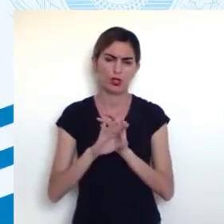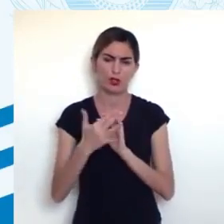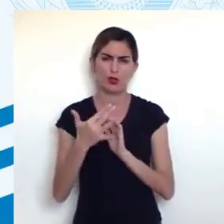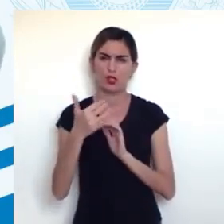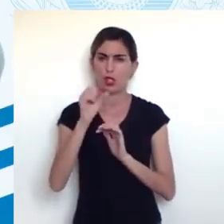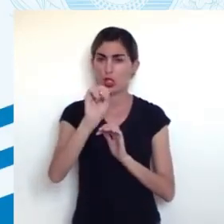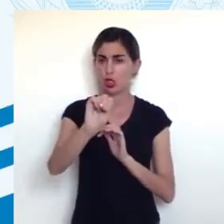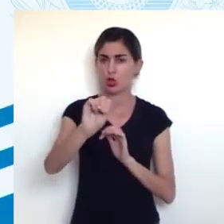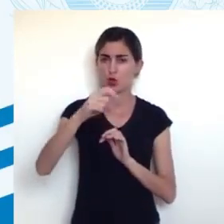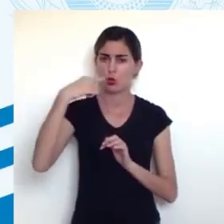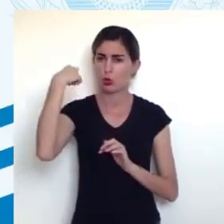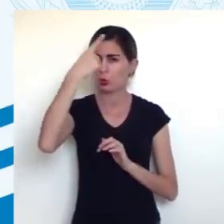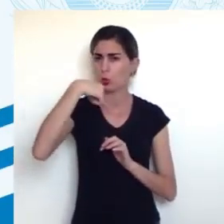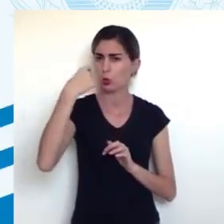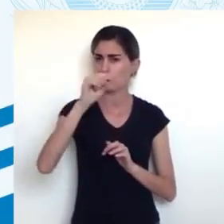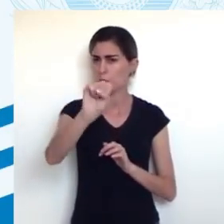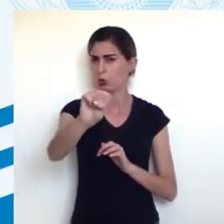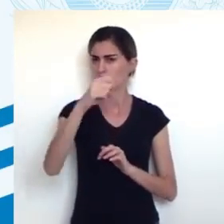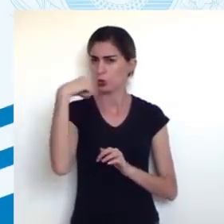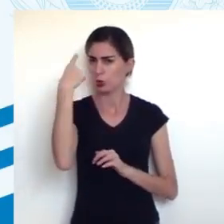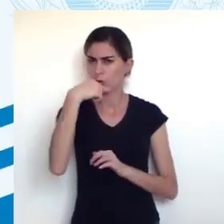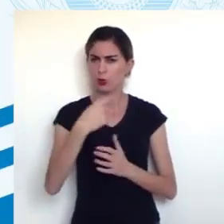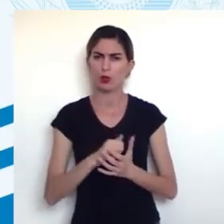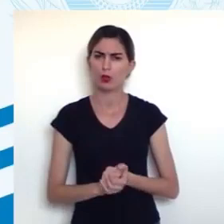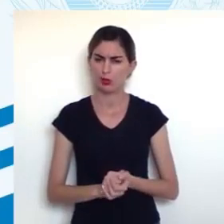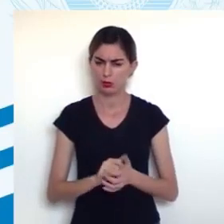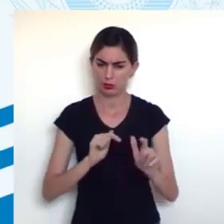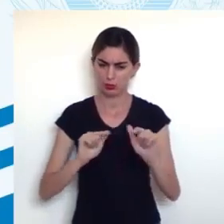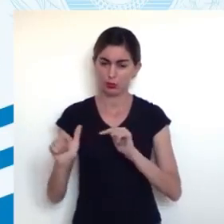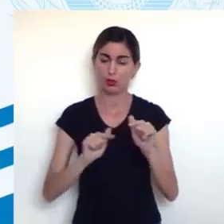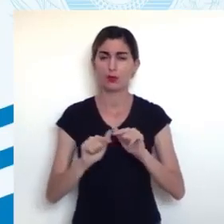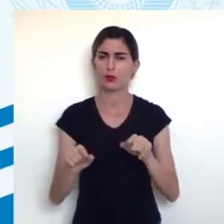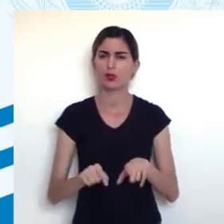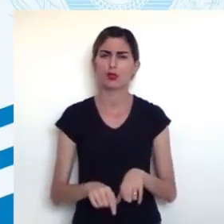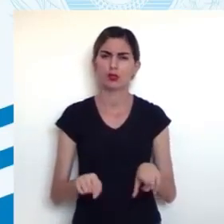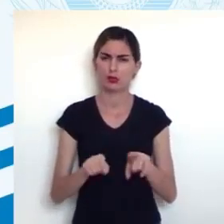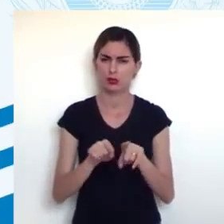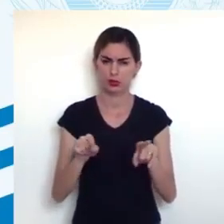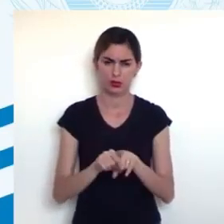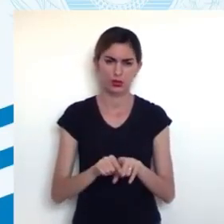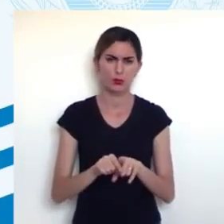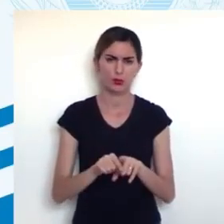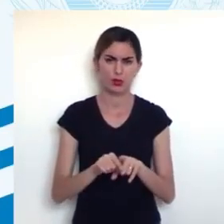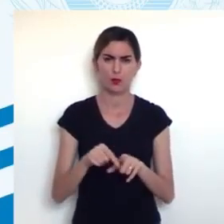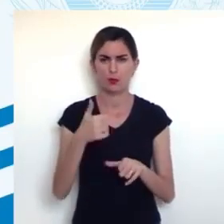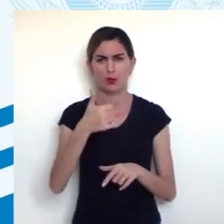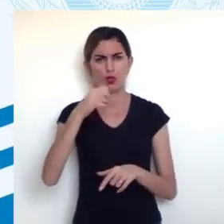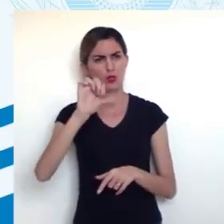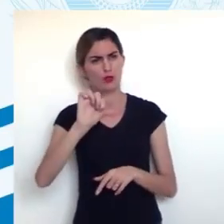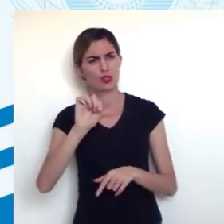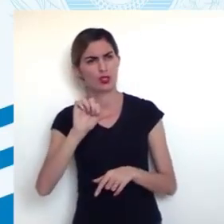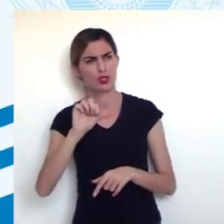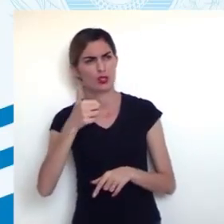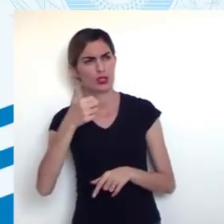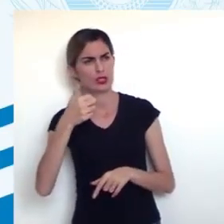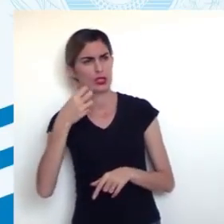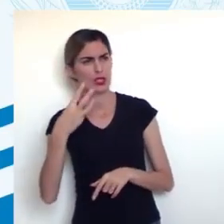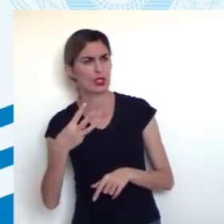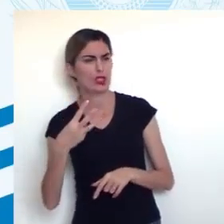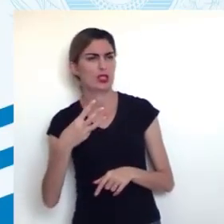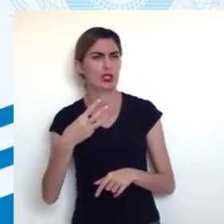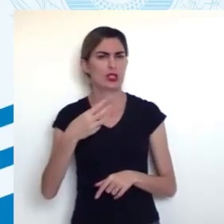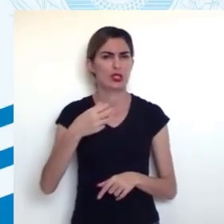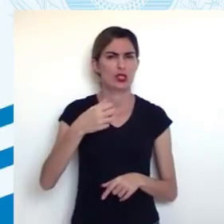até 18 horas em alguns casos. Então, entre os anos de 1903,